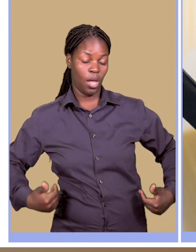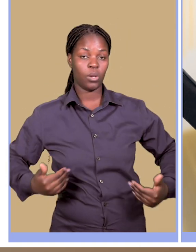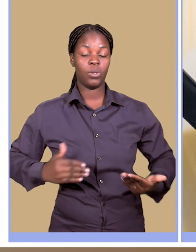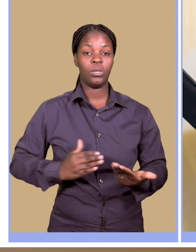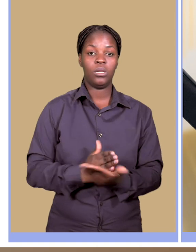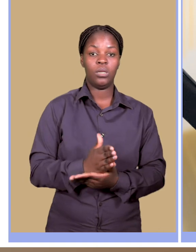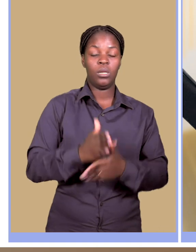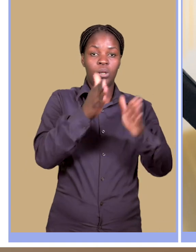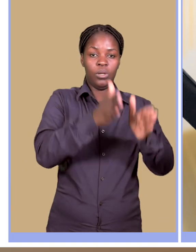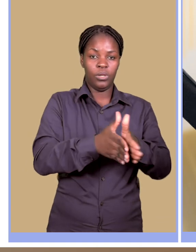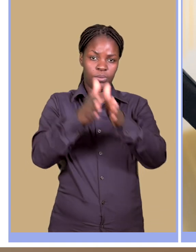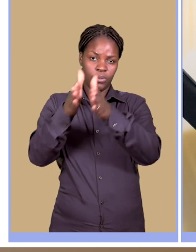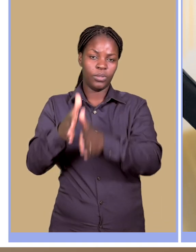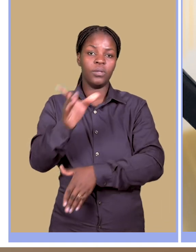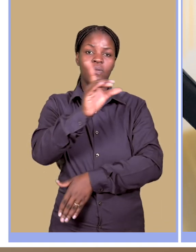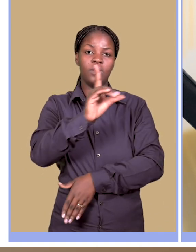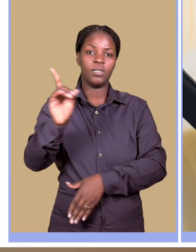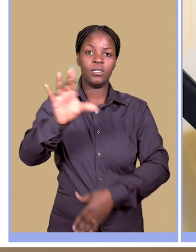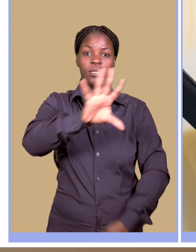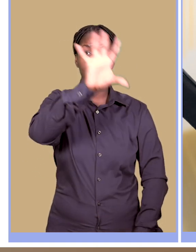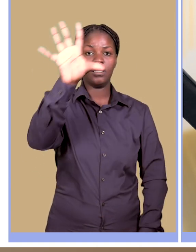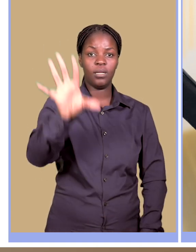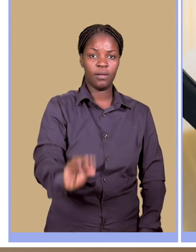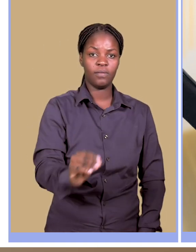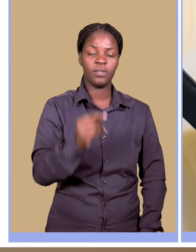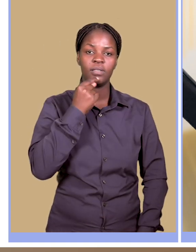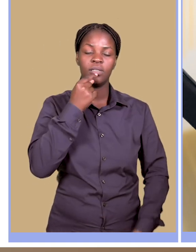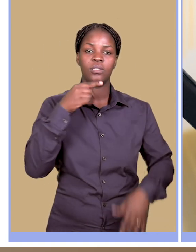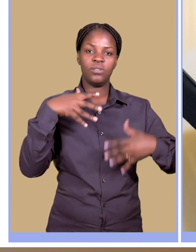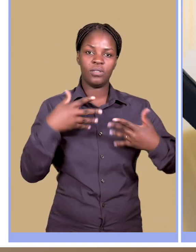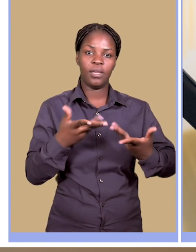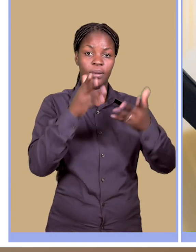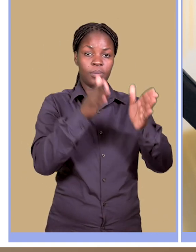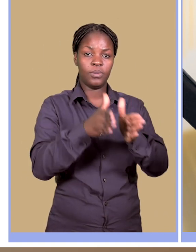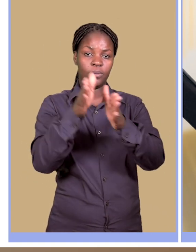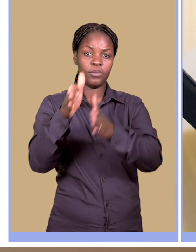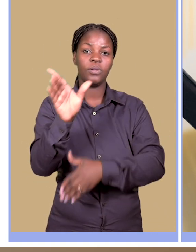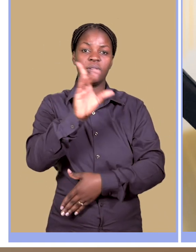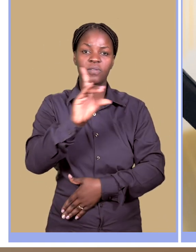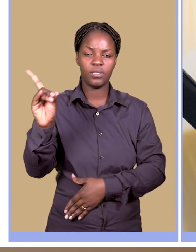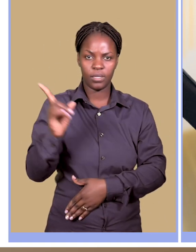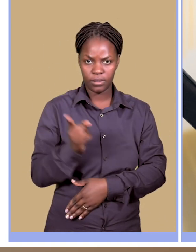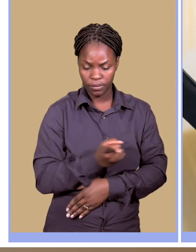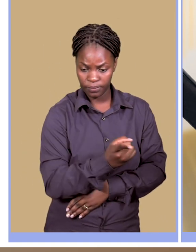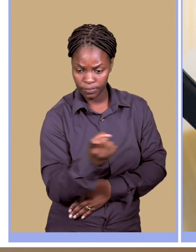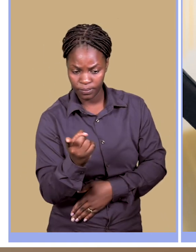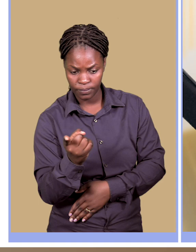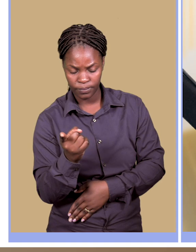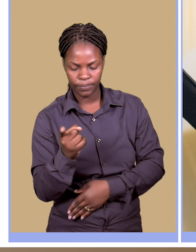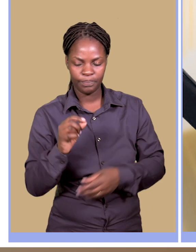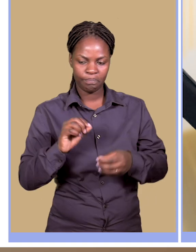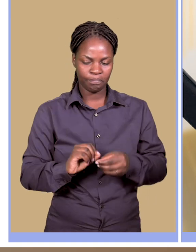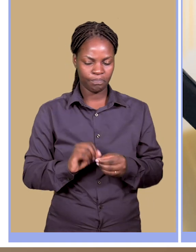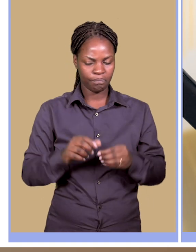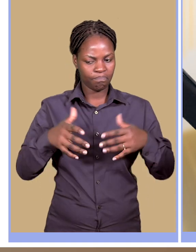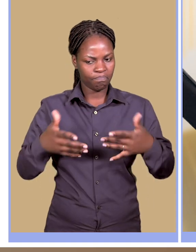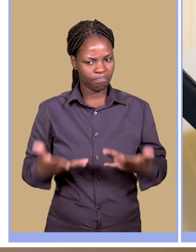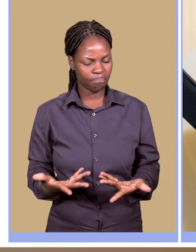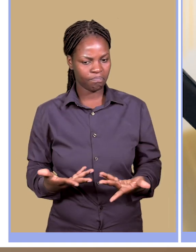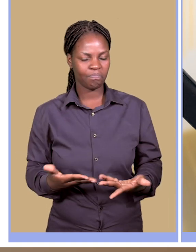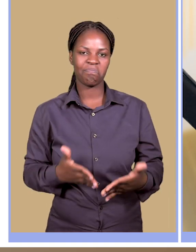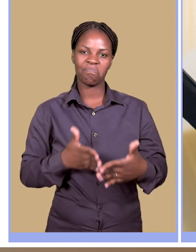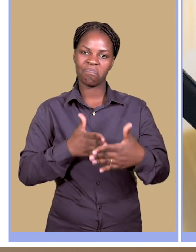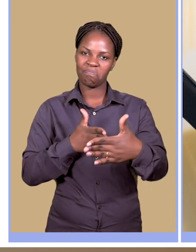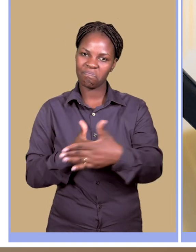dos povos, sobre os direitos da pessoa com deficiência na África, que define a pessoa com deficiência numa perspectiva de